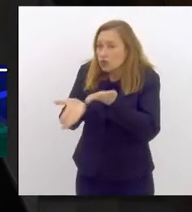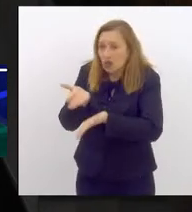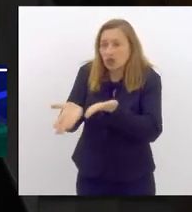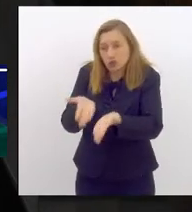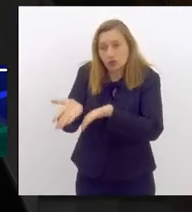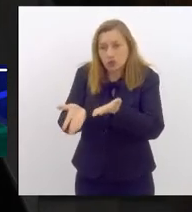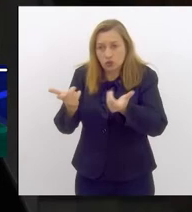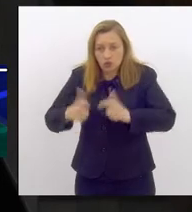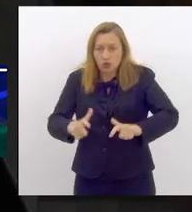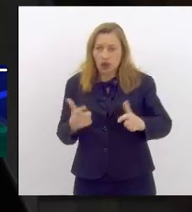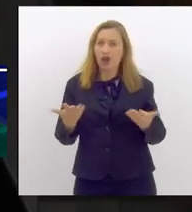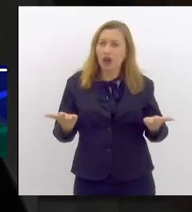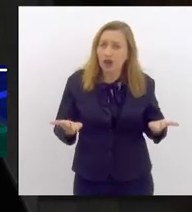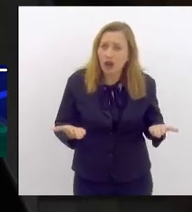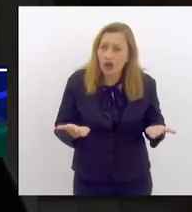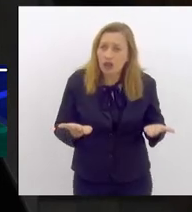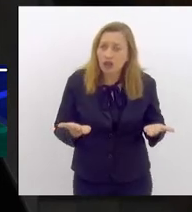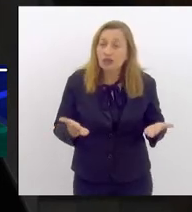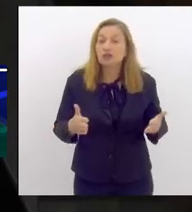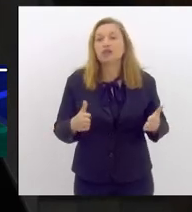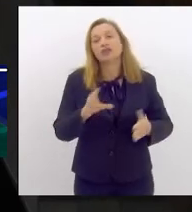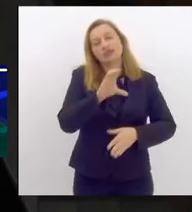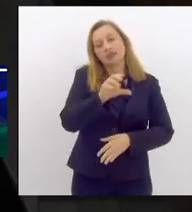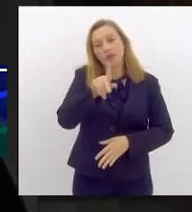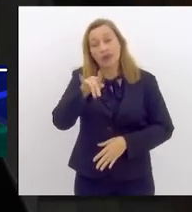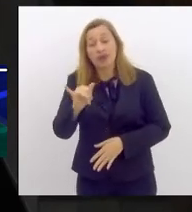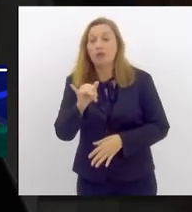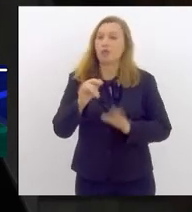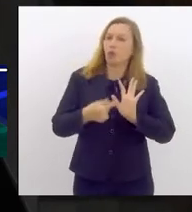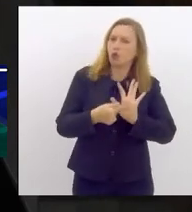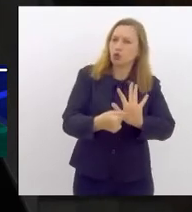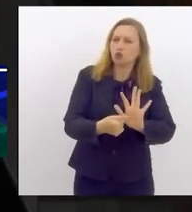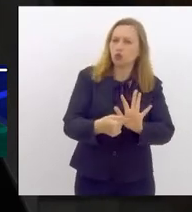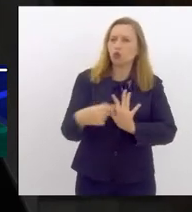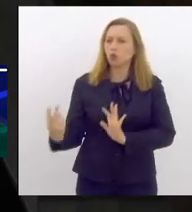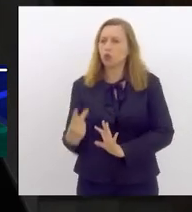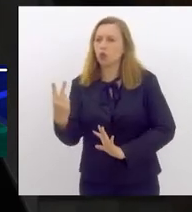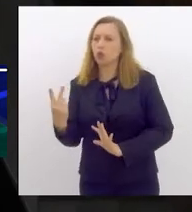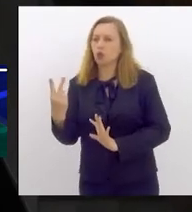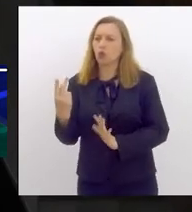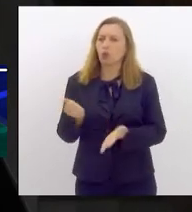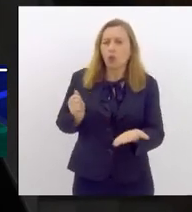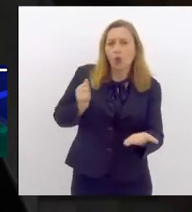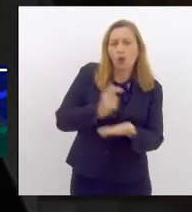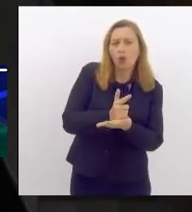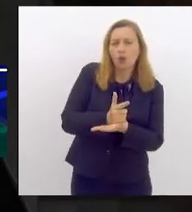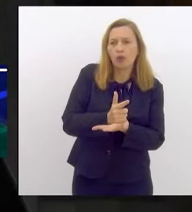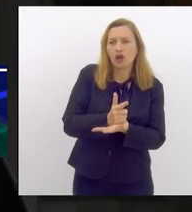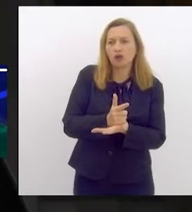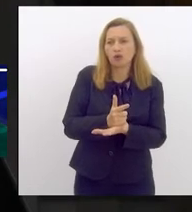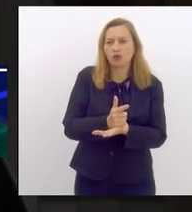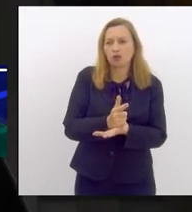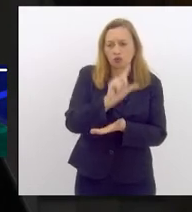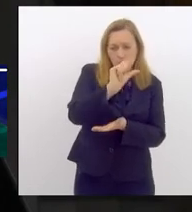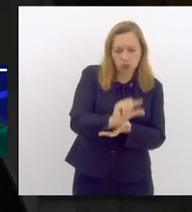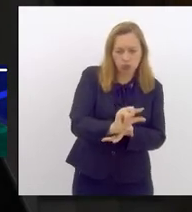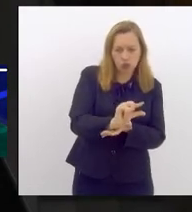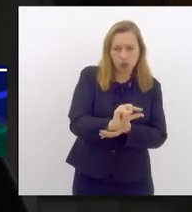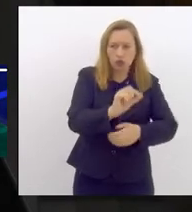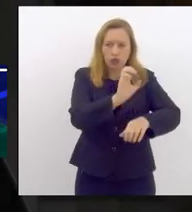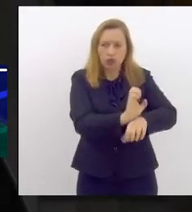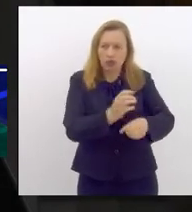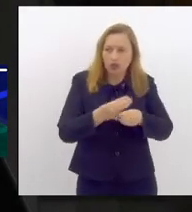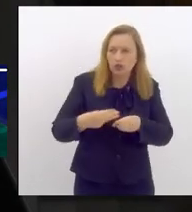galinheiros é disso que se trata e a CPI mostrou que os valores estavam sendo pagos a menor ao